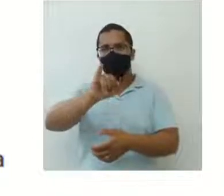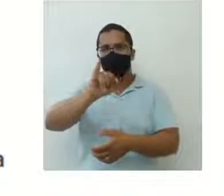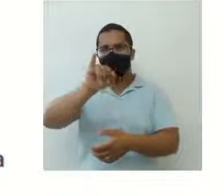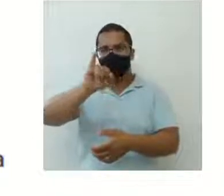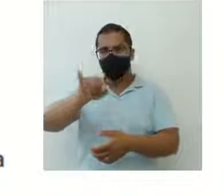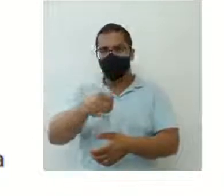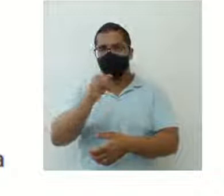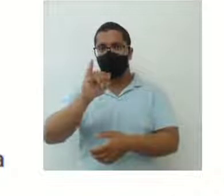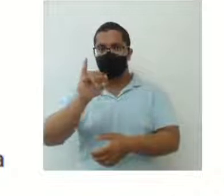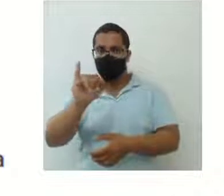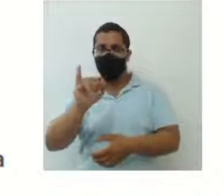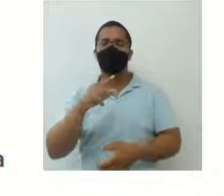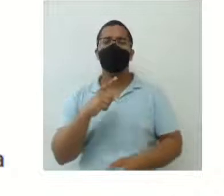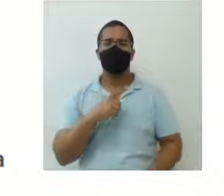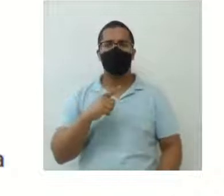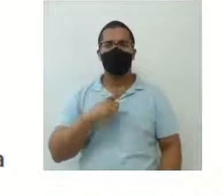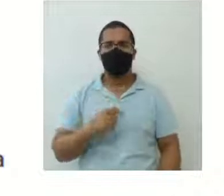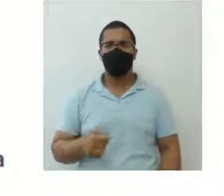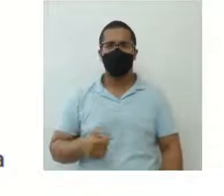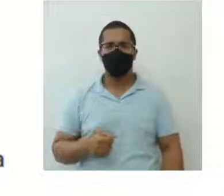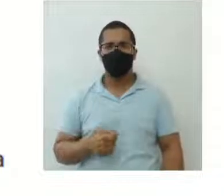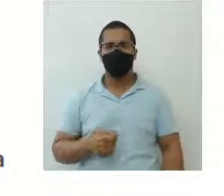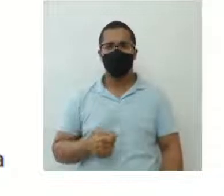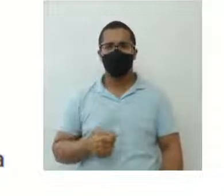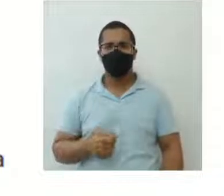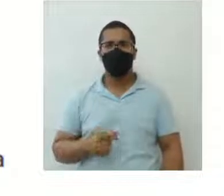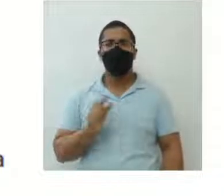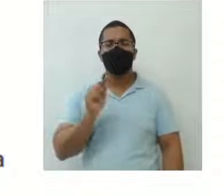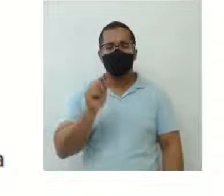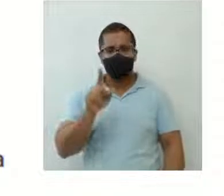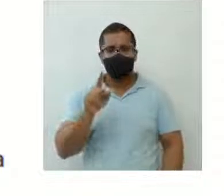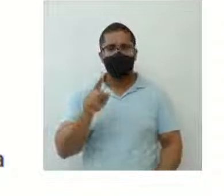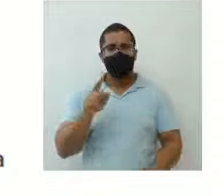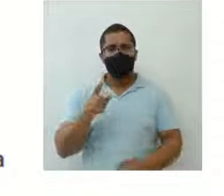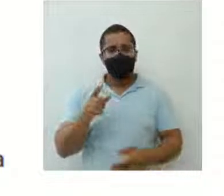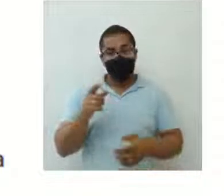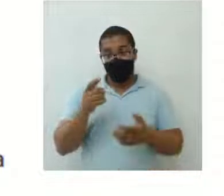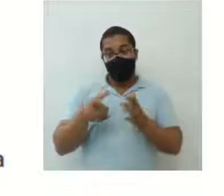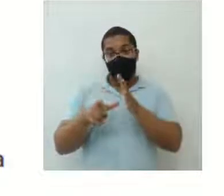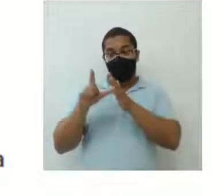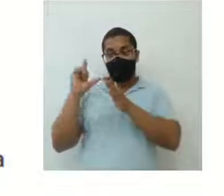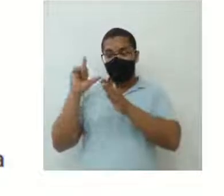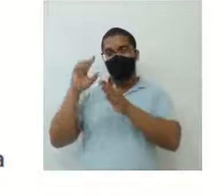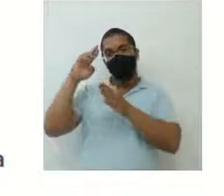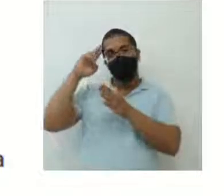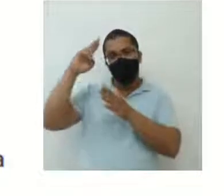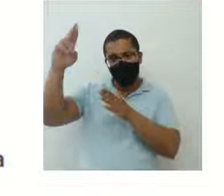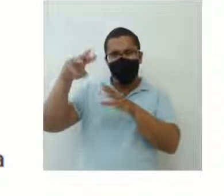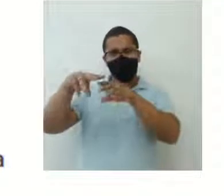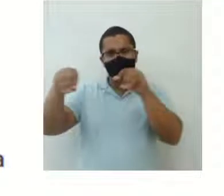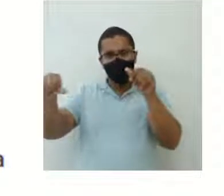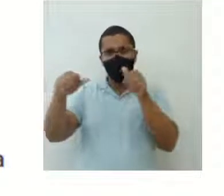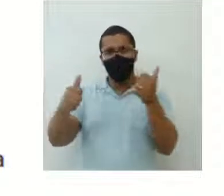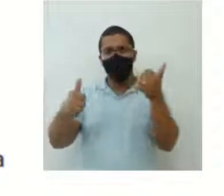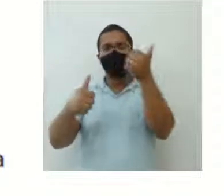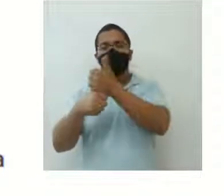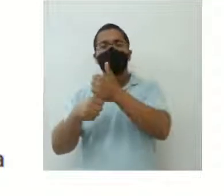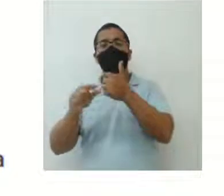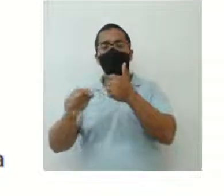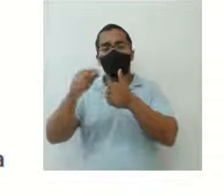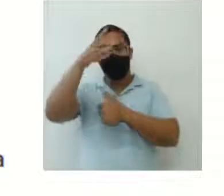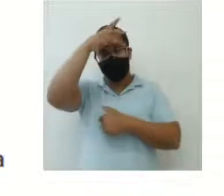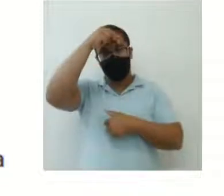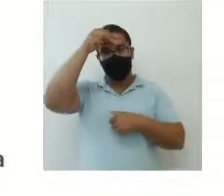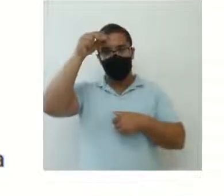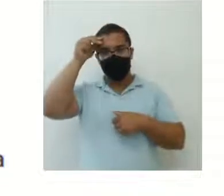senhores das terras foram substituídos por um sistema de prefeituras,